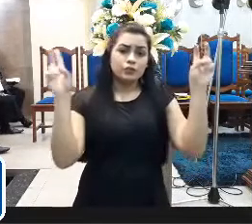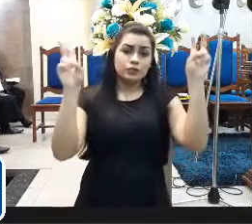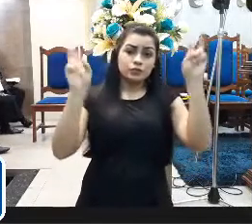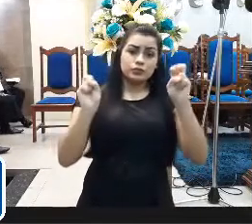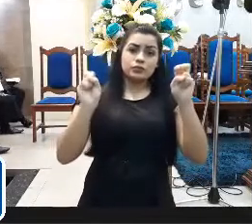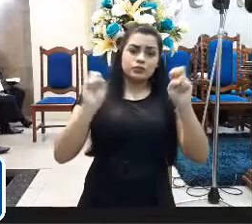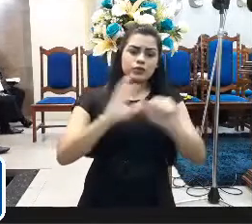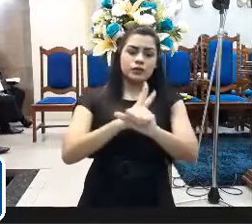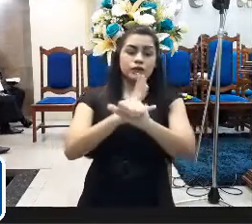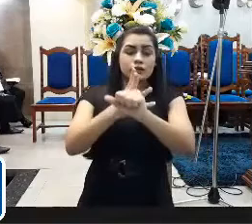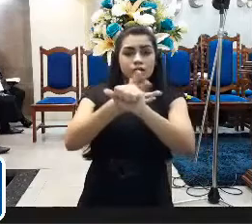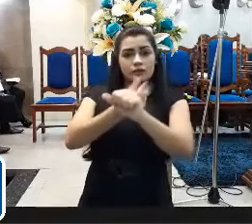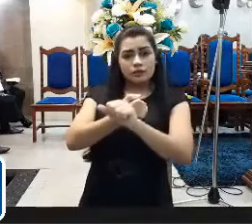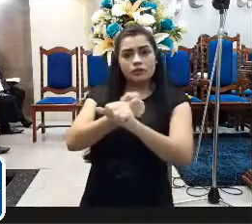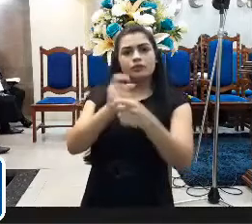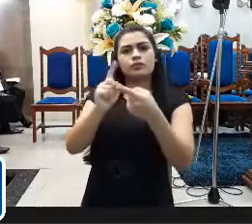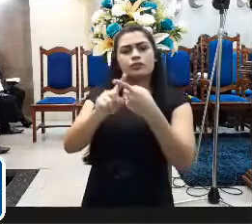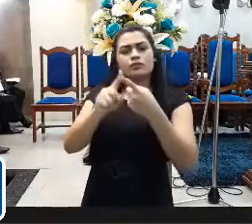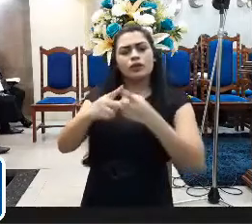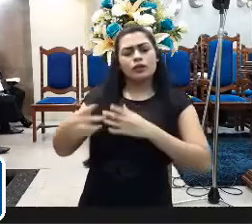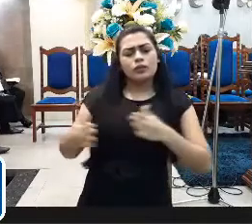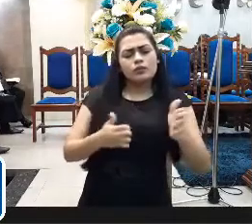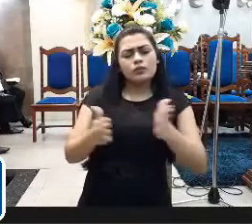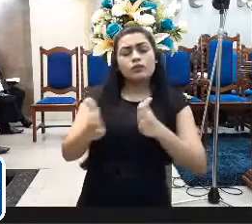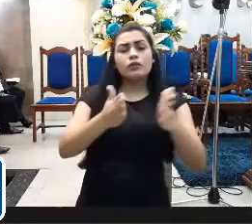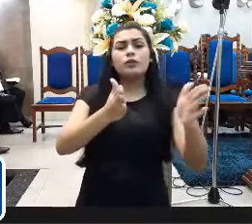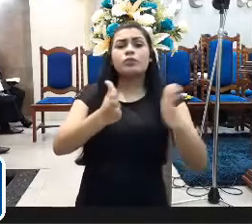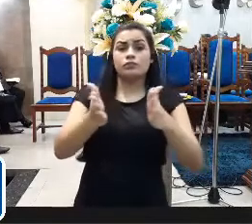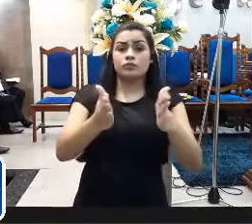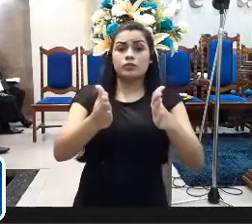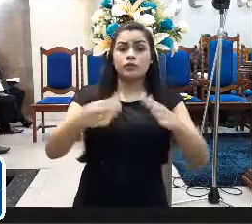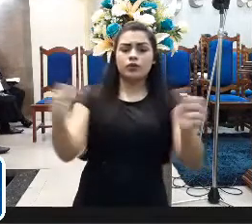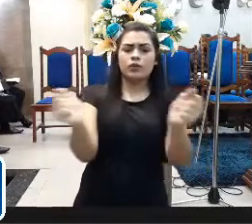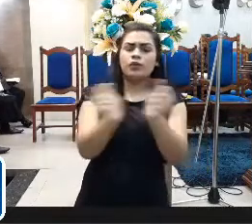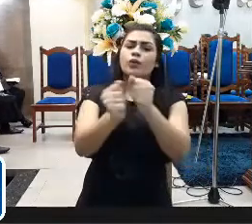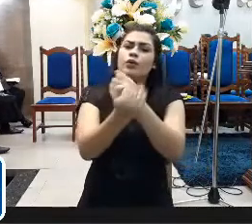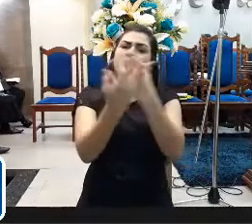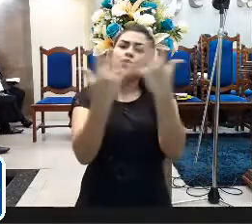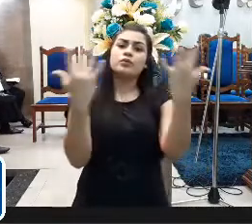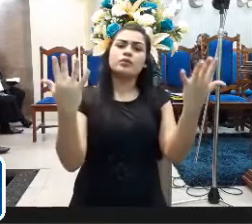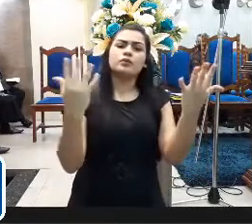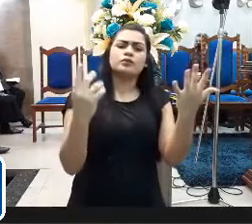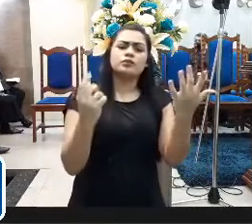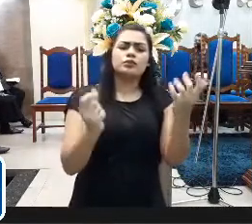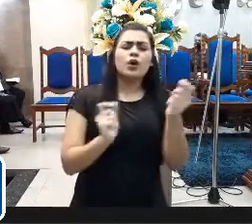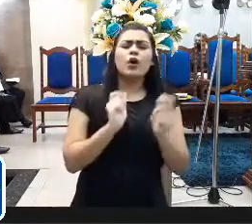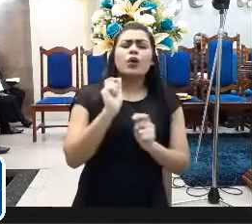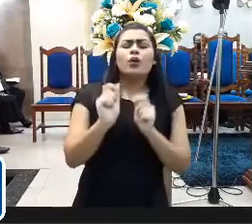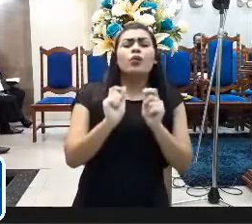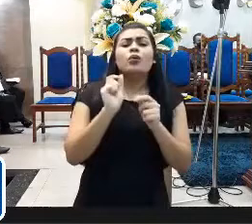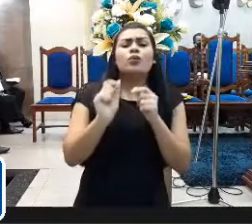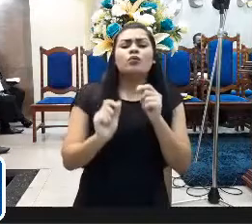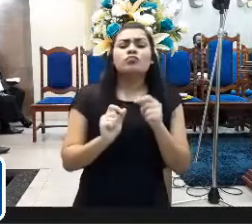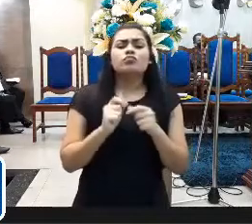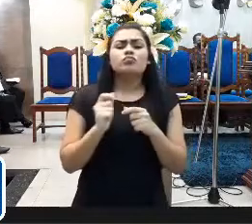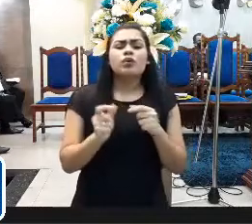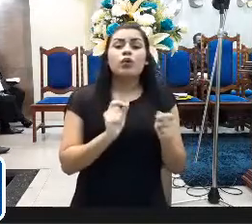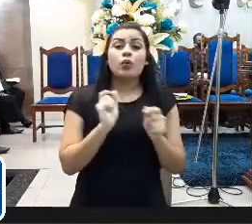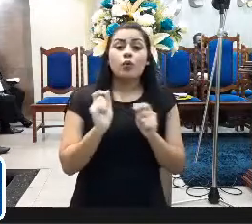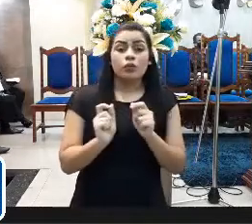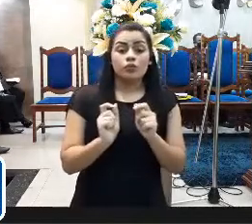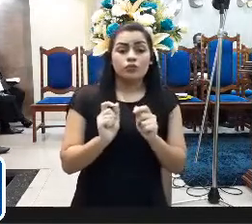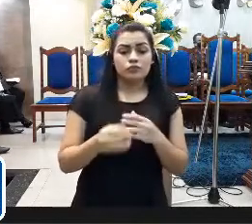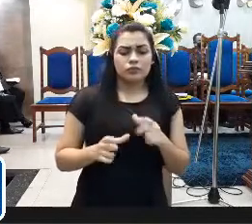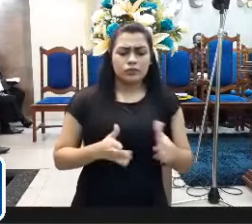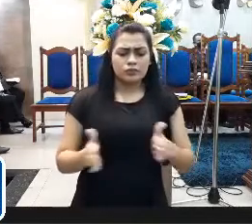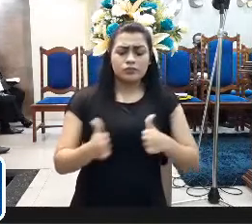da glorificação. Vamos ver que jornada é essa que nós temos que percorrer, não é? Que caminhada é essa que nós temos a